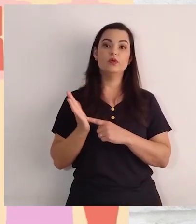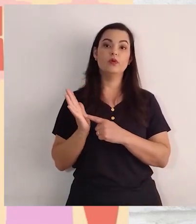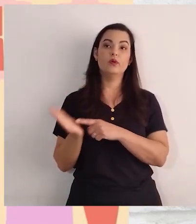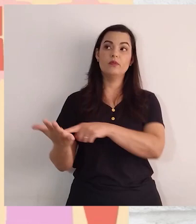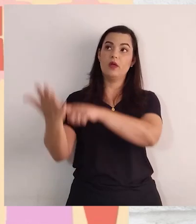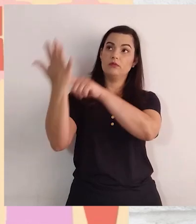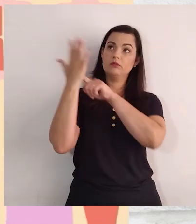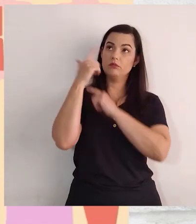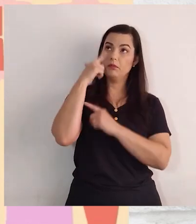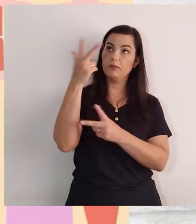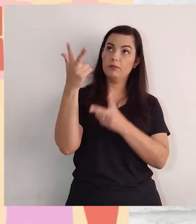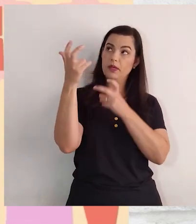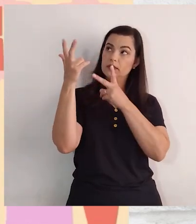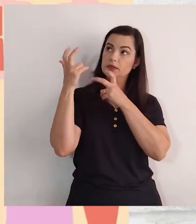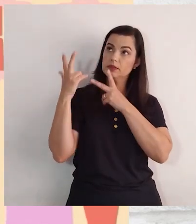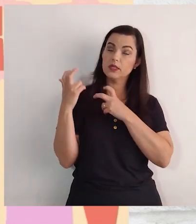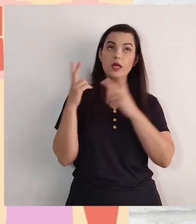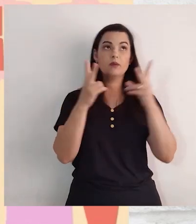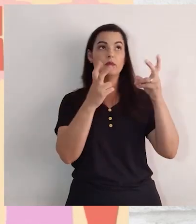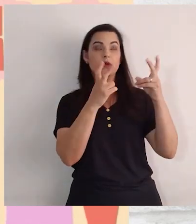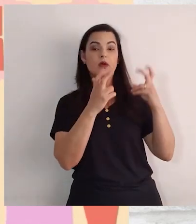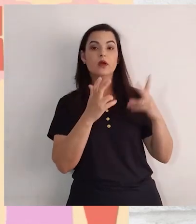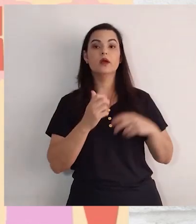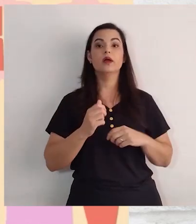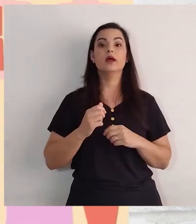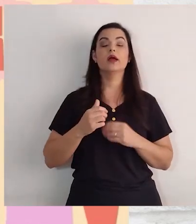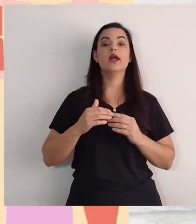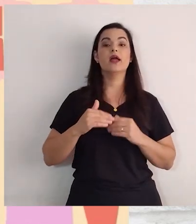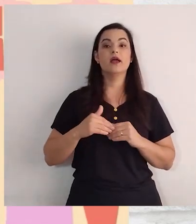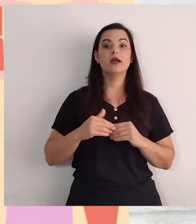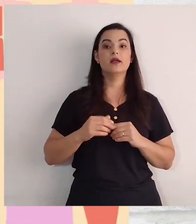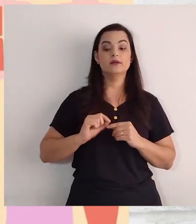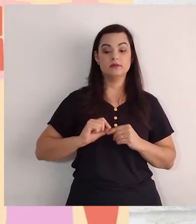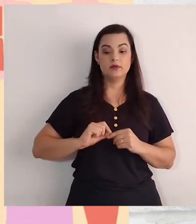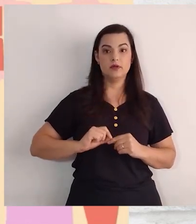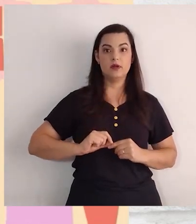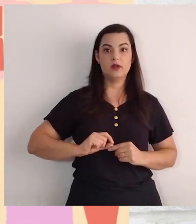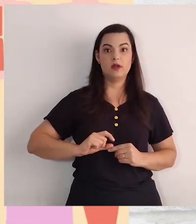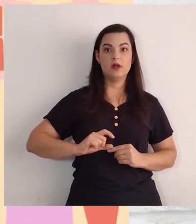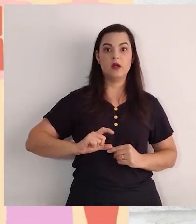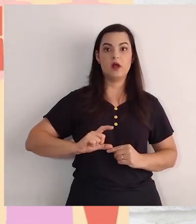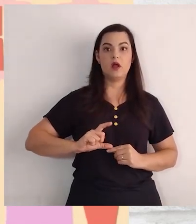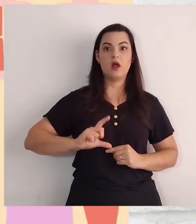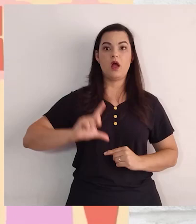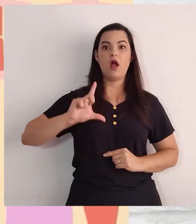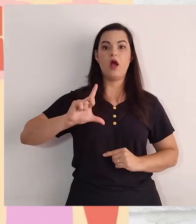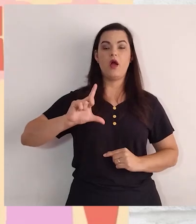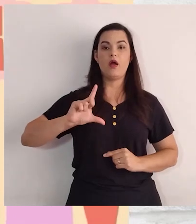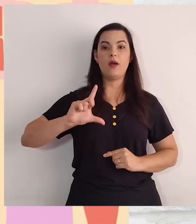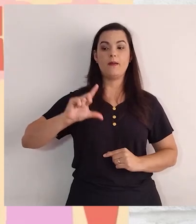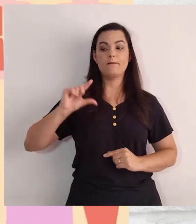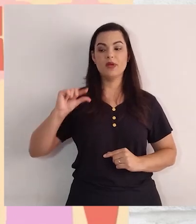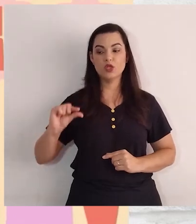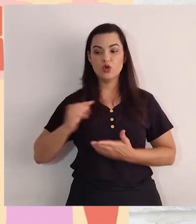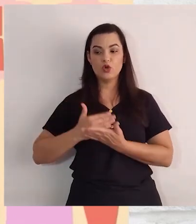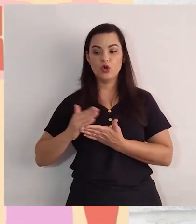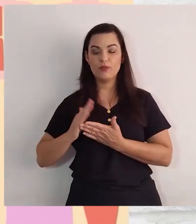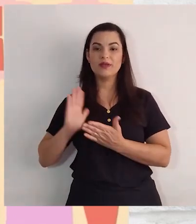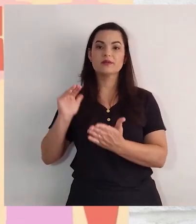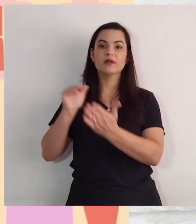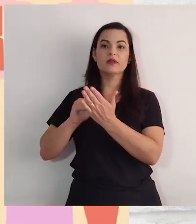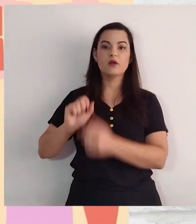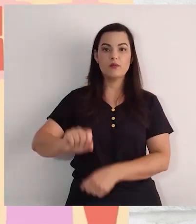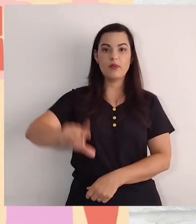menor para o maior. E se você estiver voltando, eles estarão em ordem decrescente,